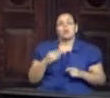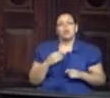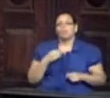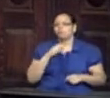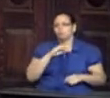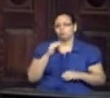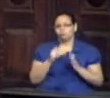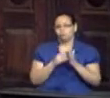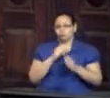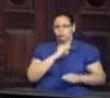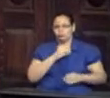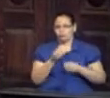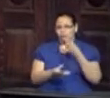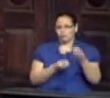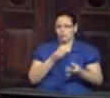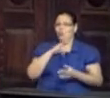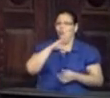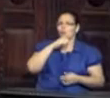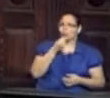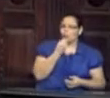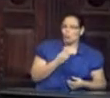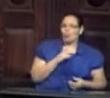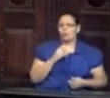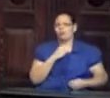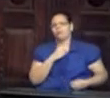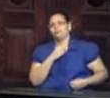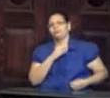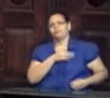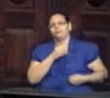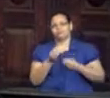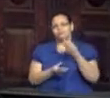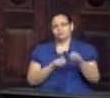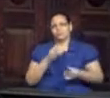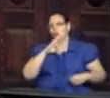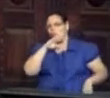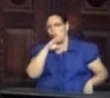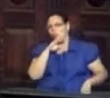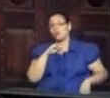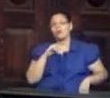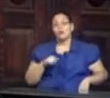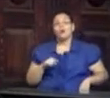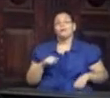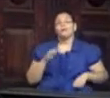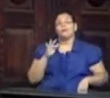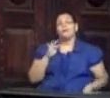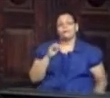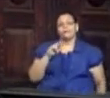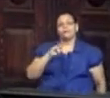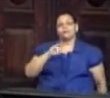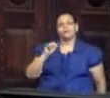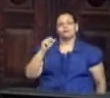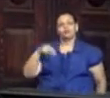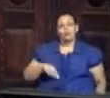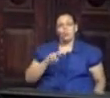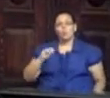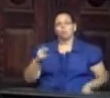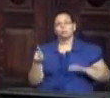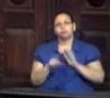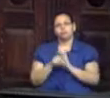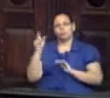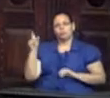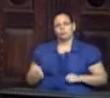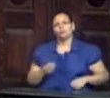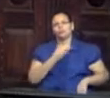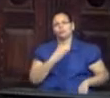bom, nem todo incentivo é ruim. E aí, quando a Firjan, ou quando o próprio governador faz um